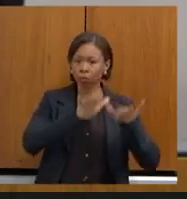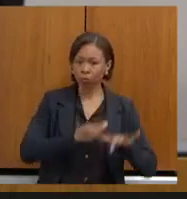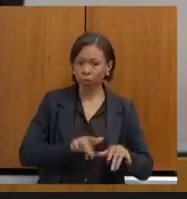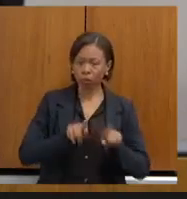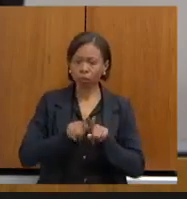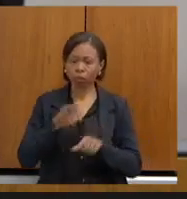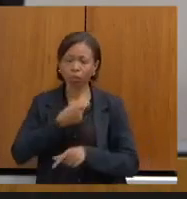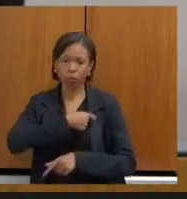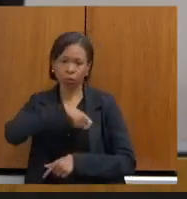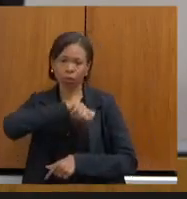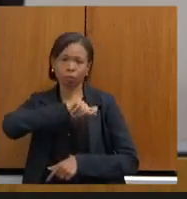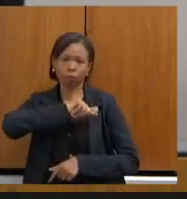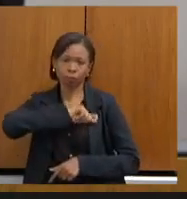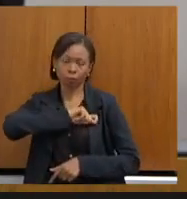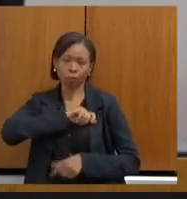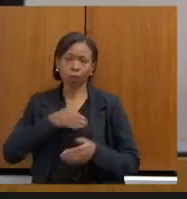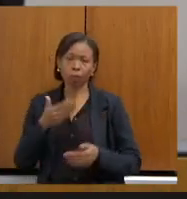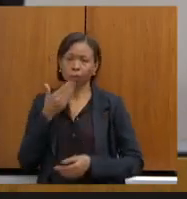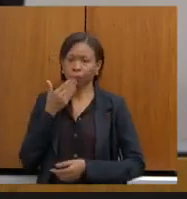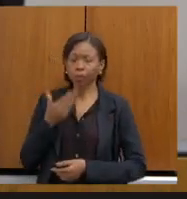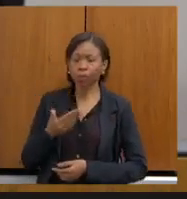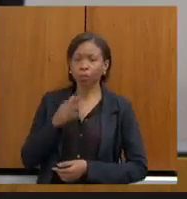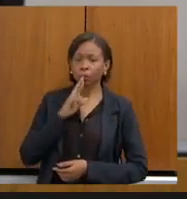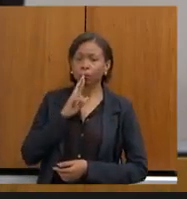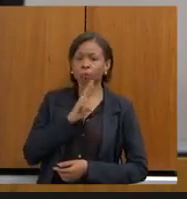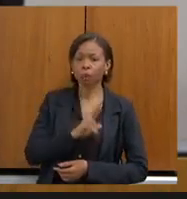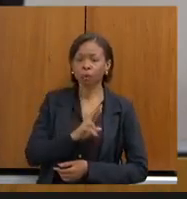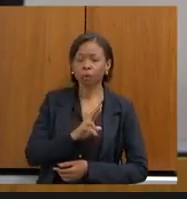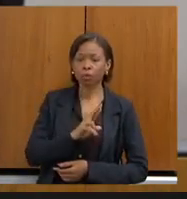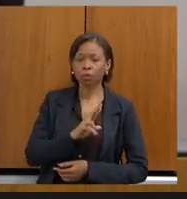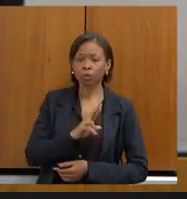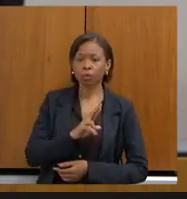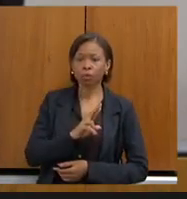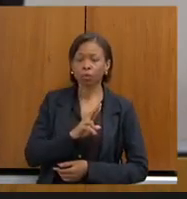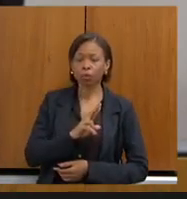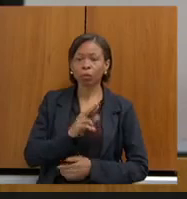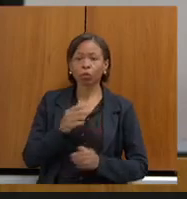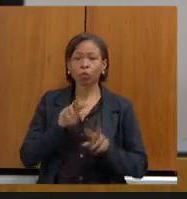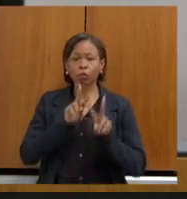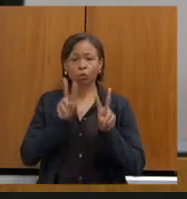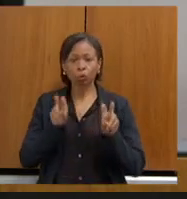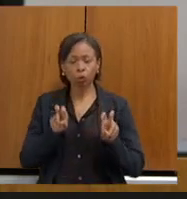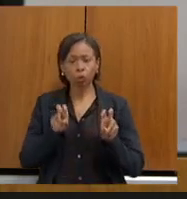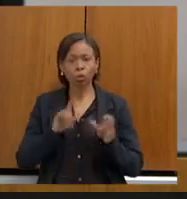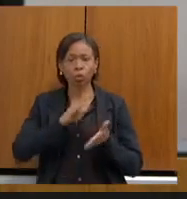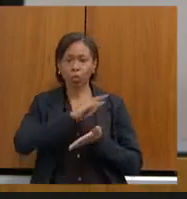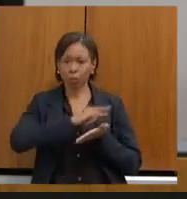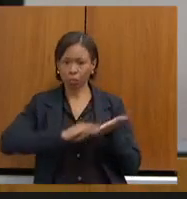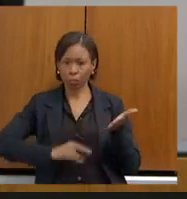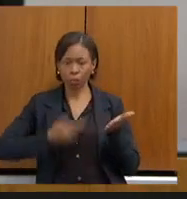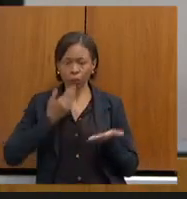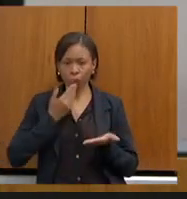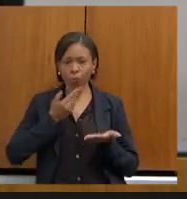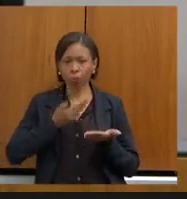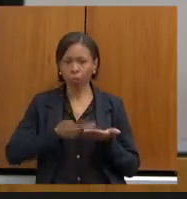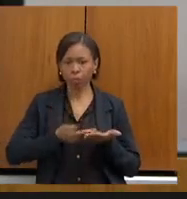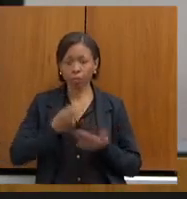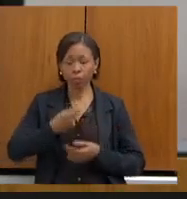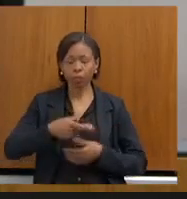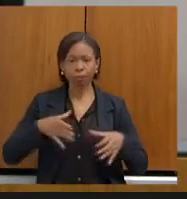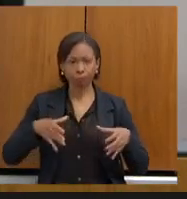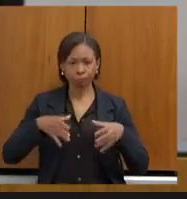esclarecer resposta enviada pela instituição ao requerimento 5.194 1019 desta